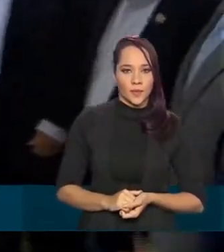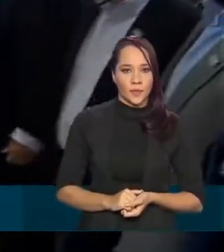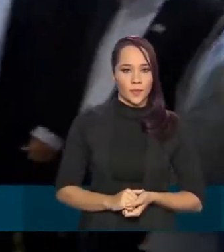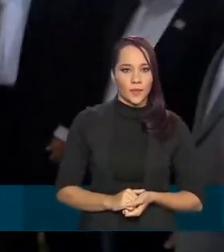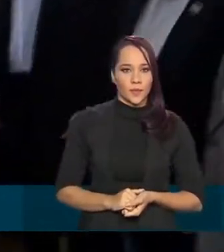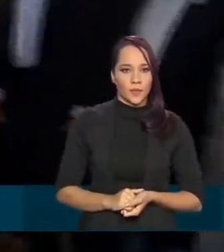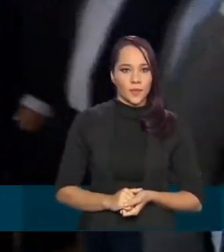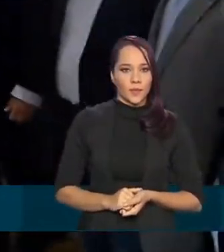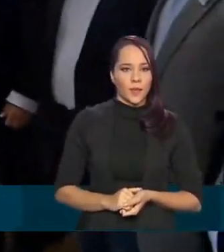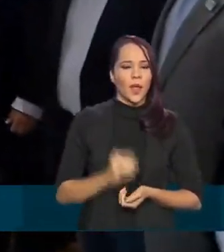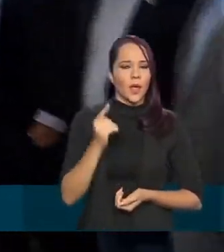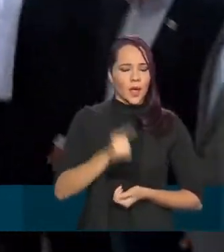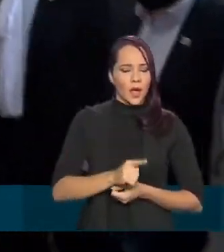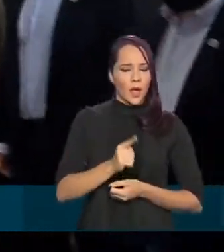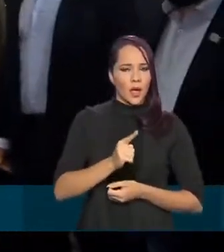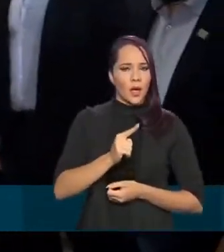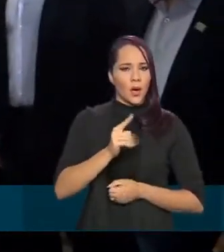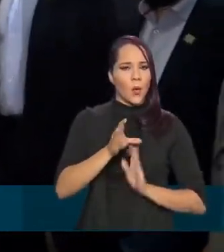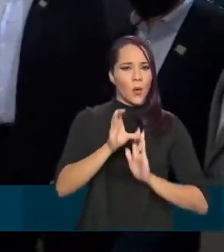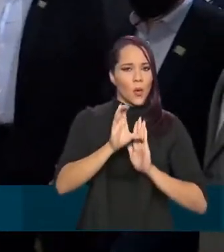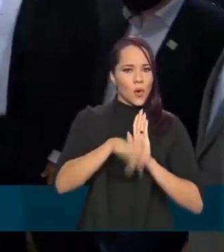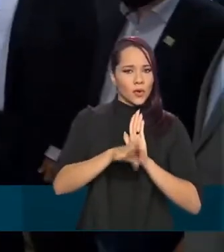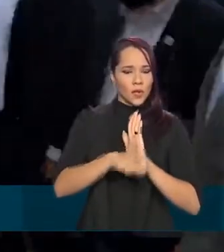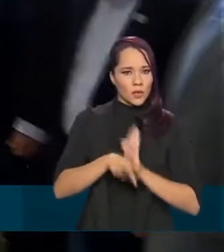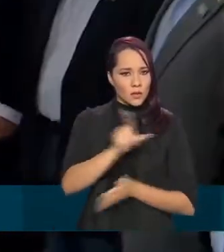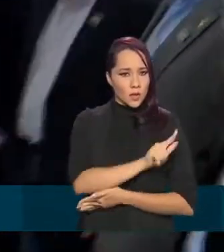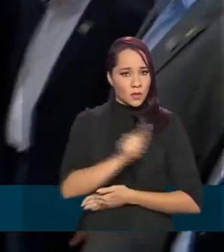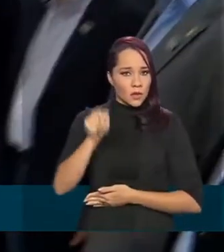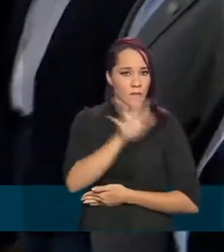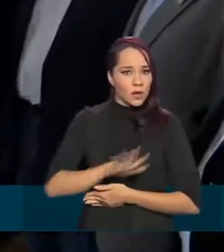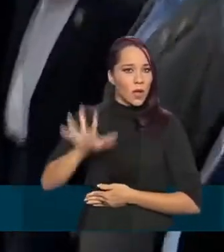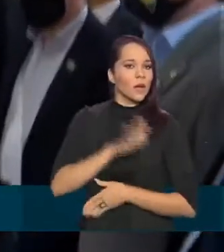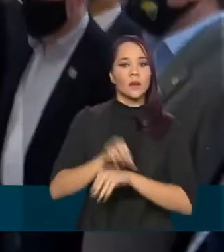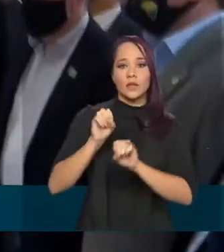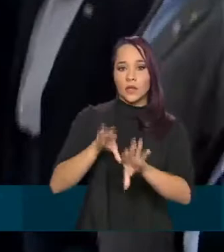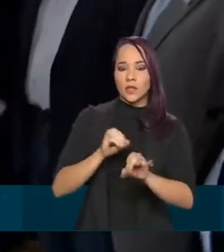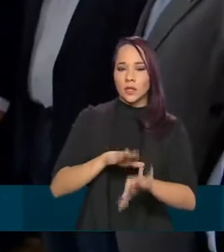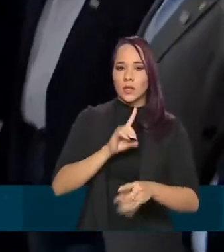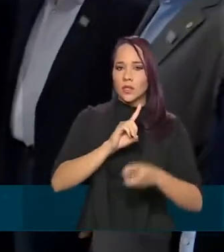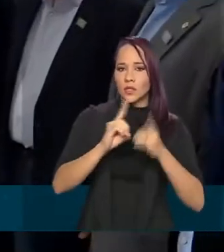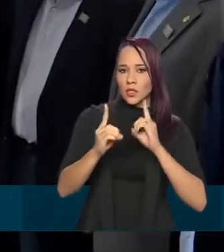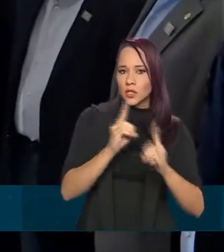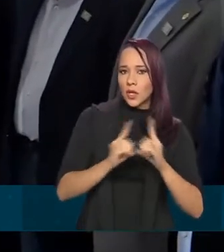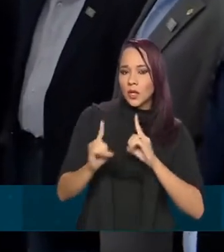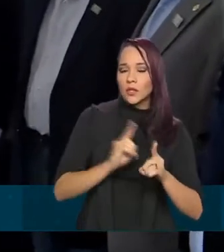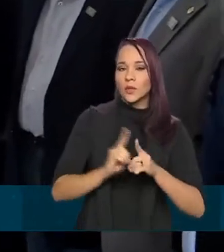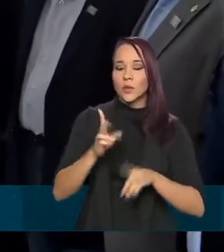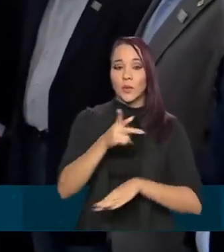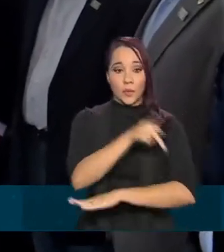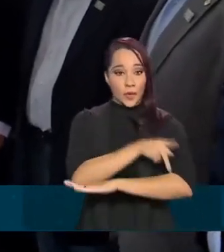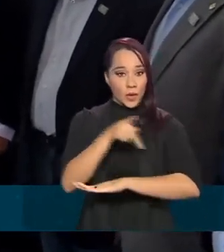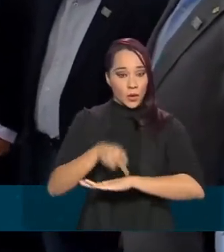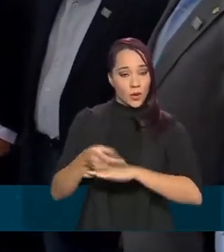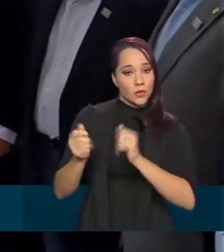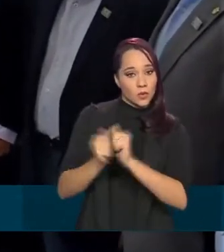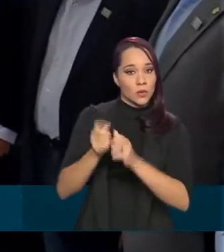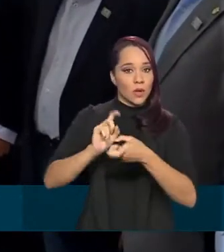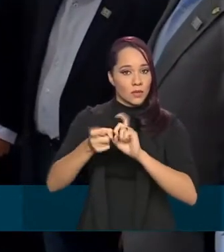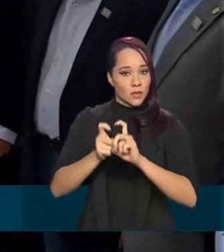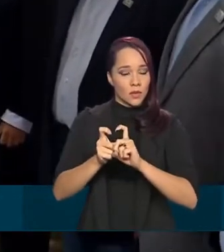é um conceito de gestão nas áreas educacional, didático-pedagógica e administrativa, com a